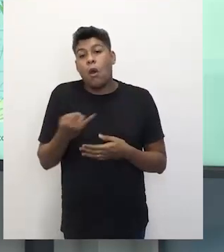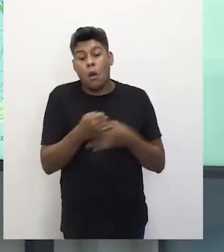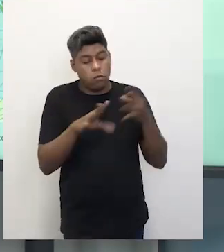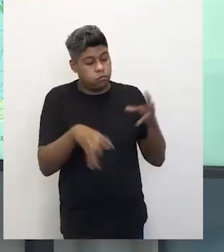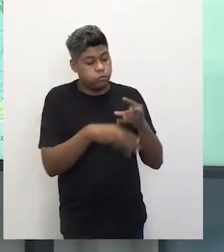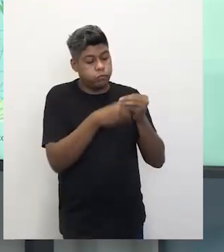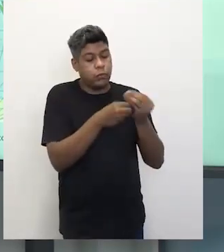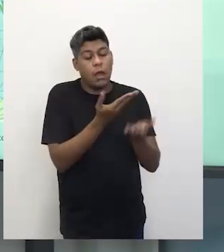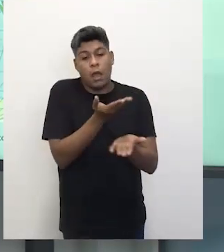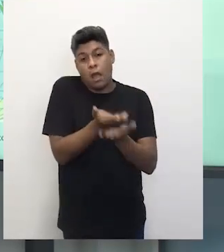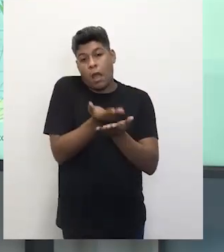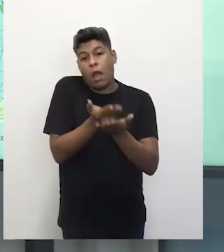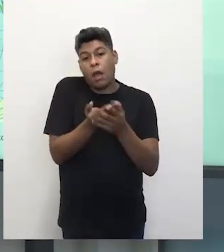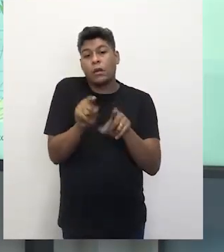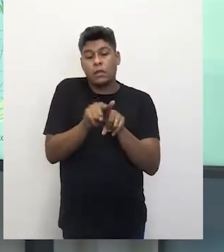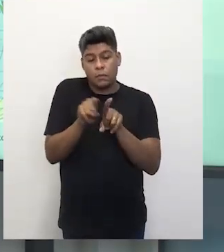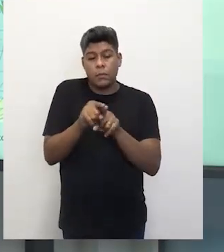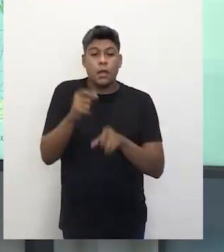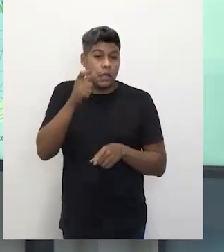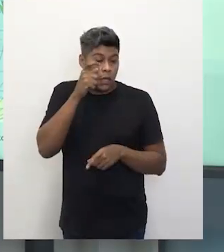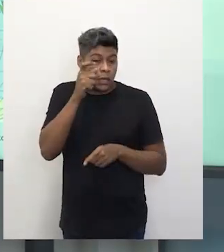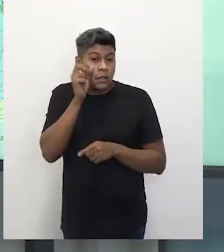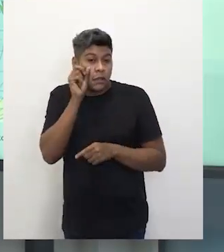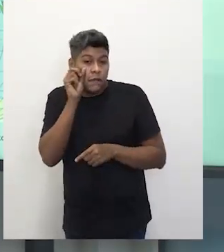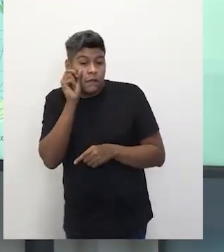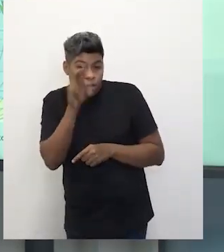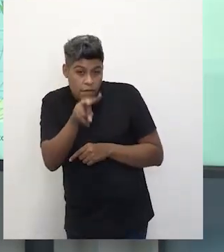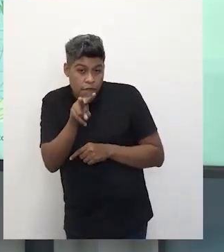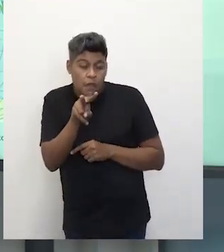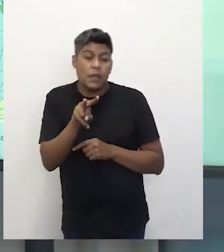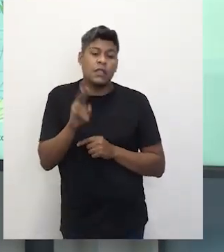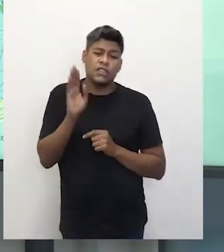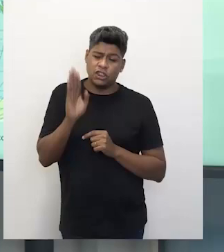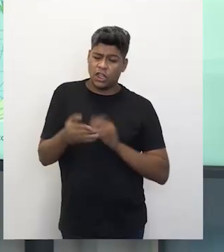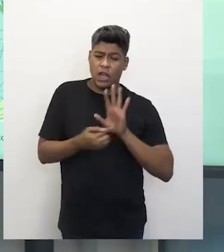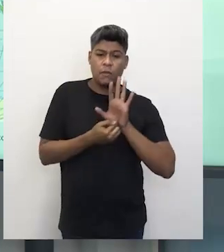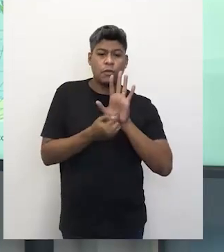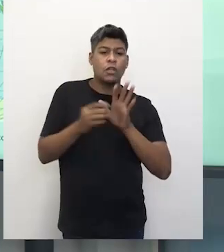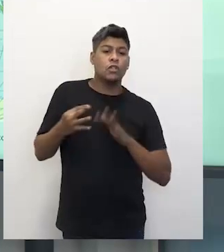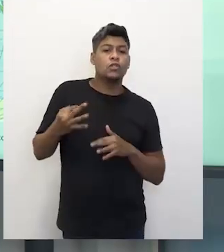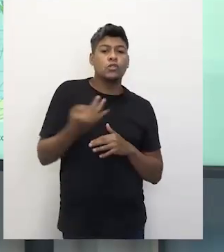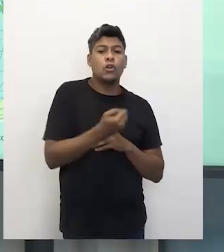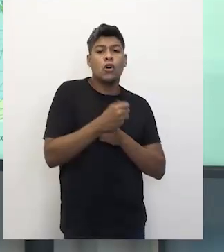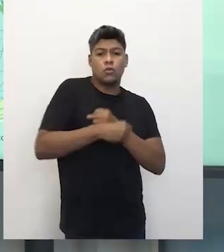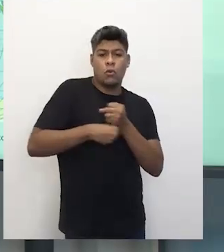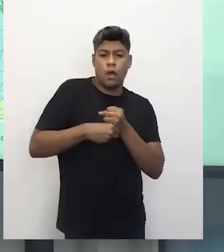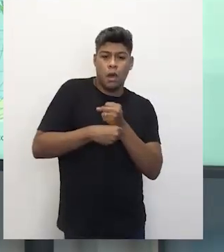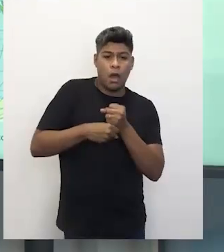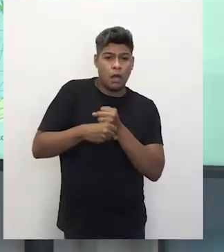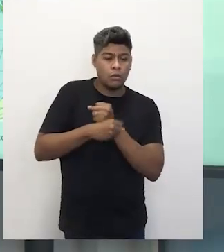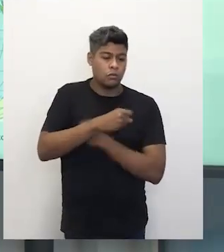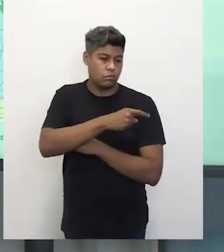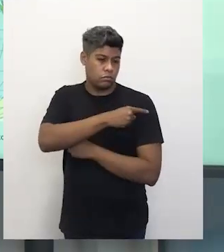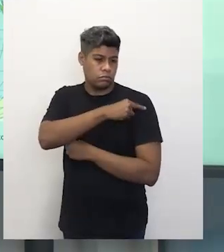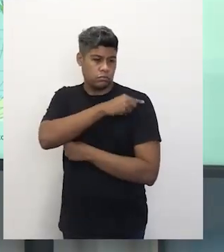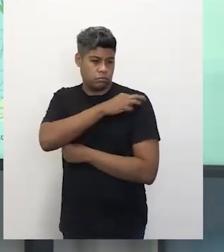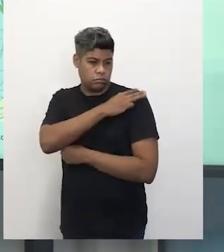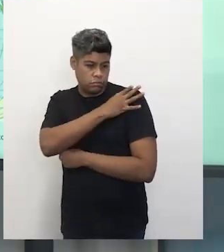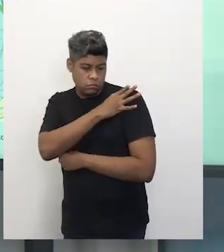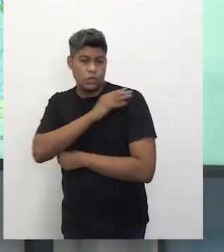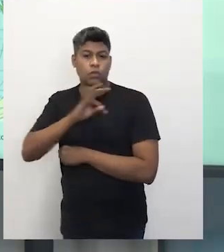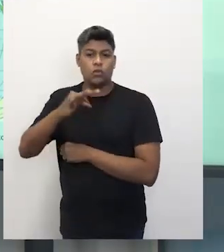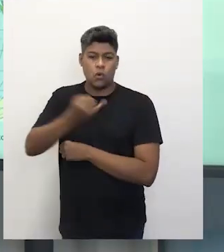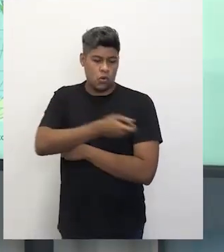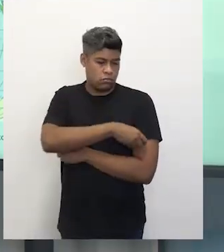encaixar em alguma aula porque é interessante ver é isso é passado em todos os anos do ensino fundamental em